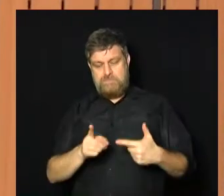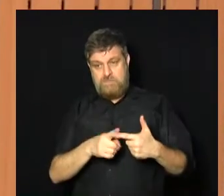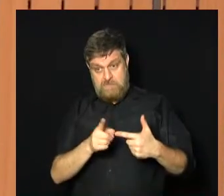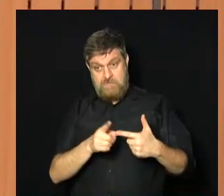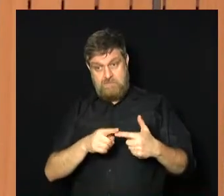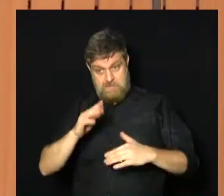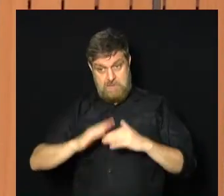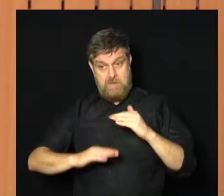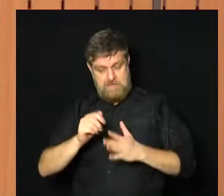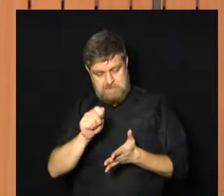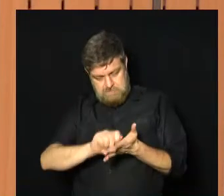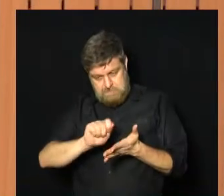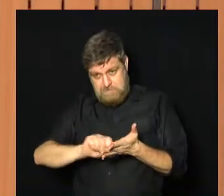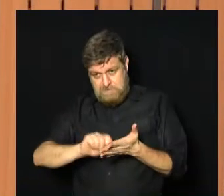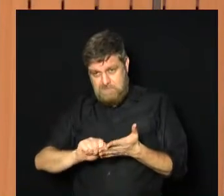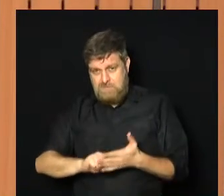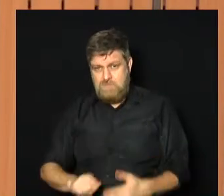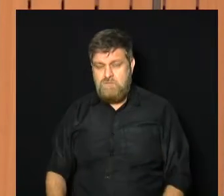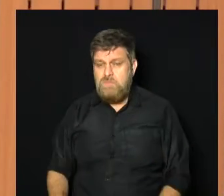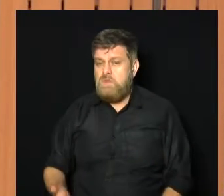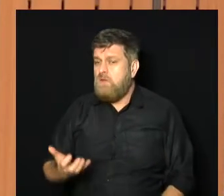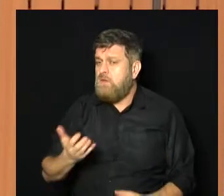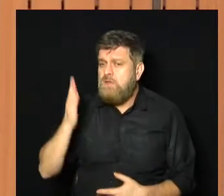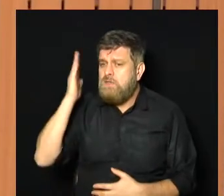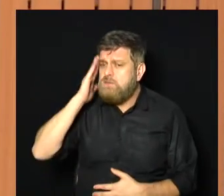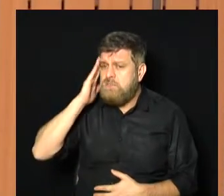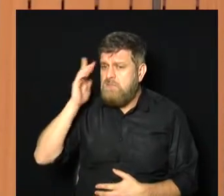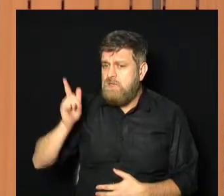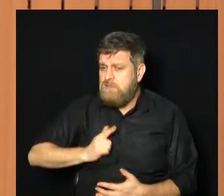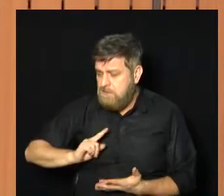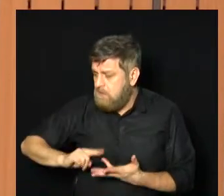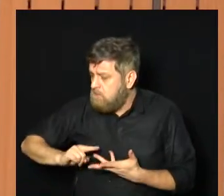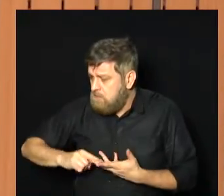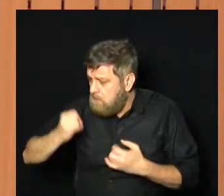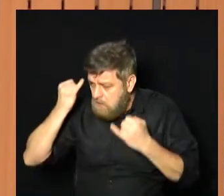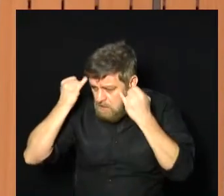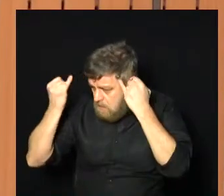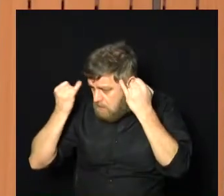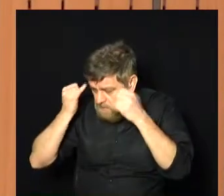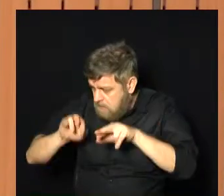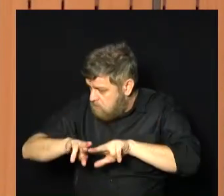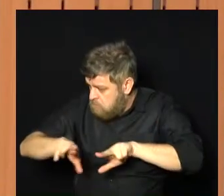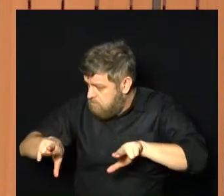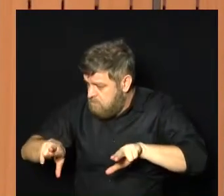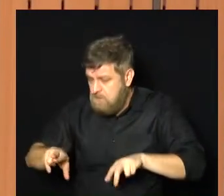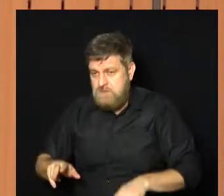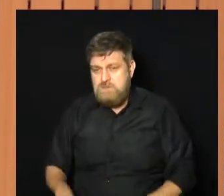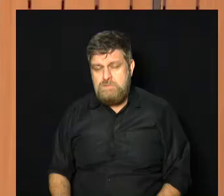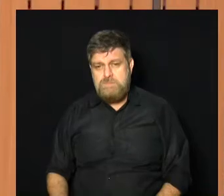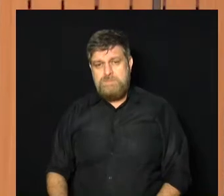encaminhamento. E abriria aqui para ver se a gente pode pensar outros encaminhamentos, né,